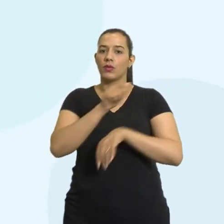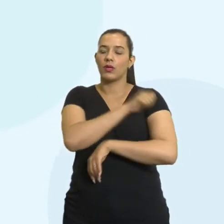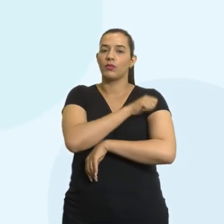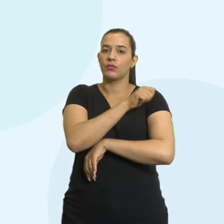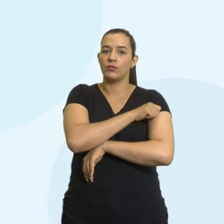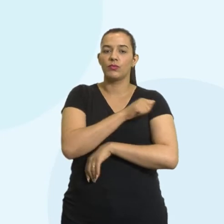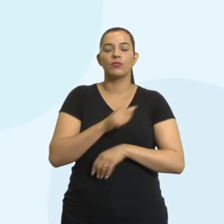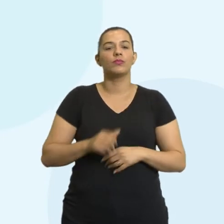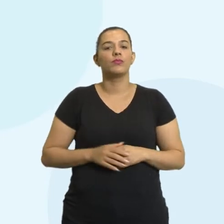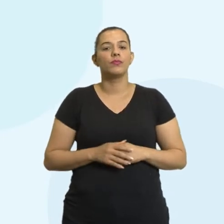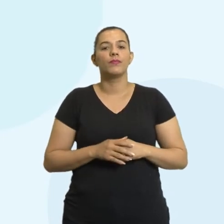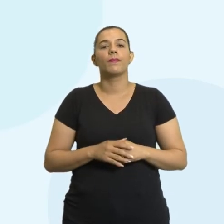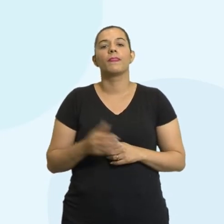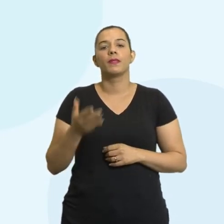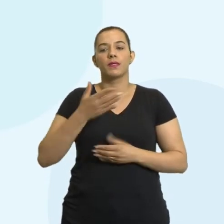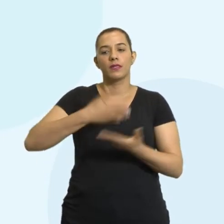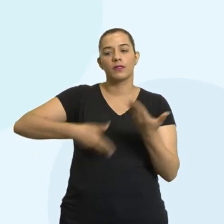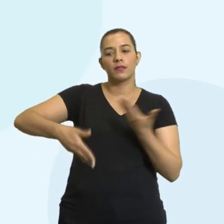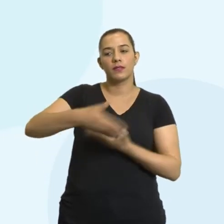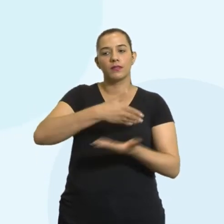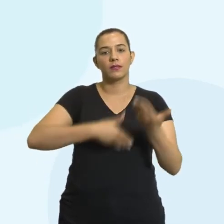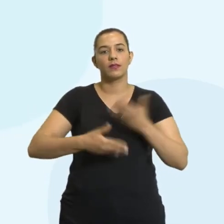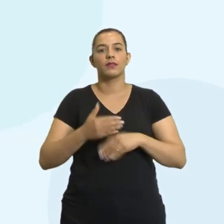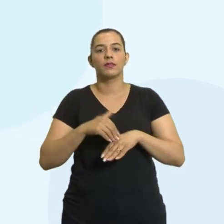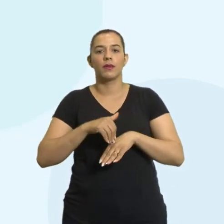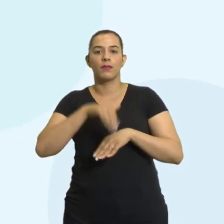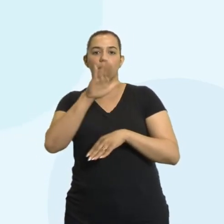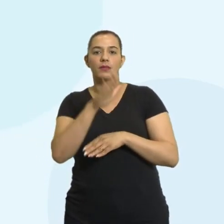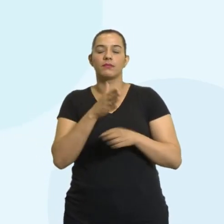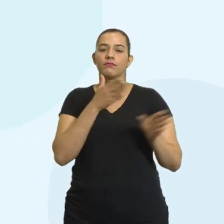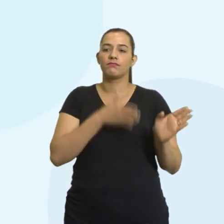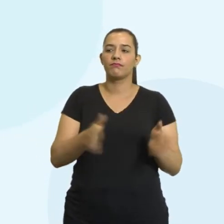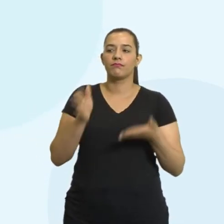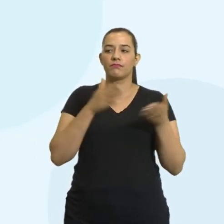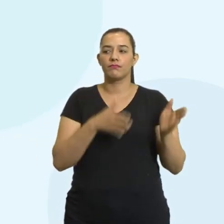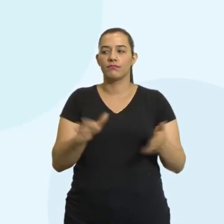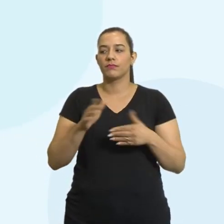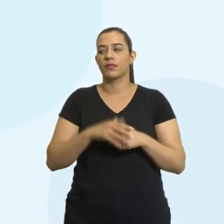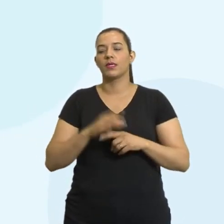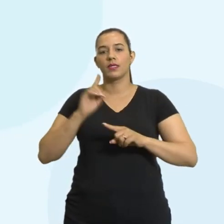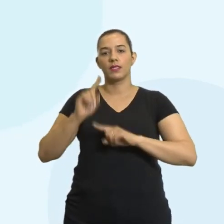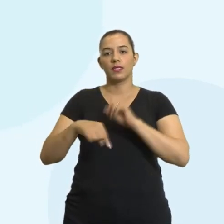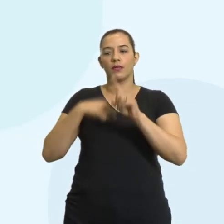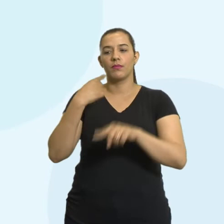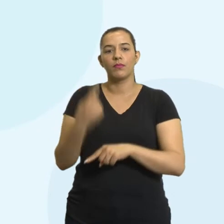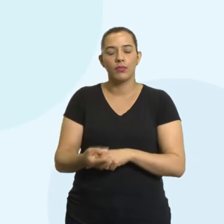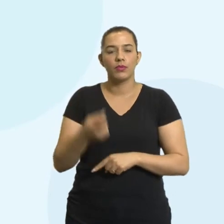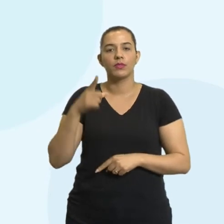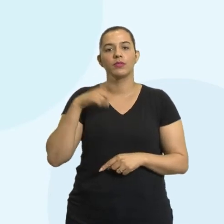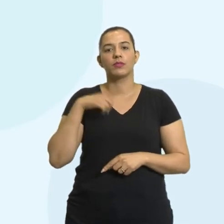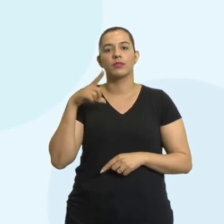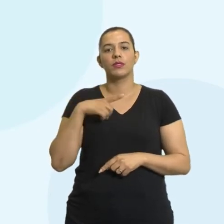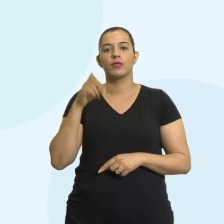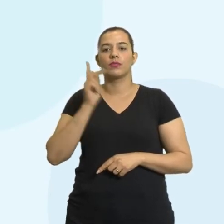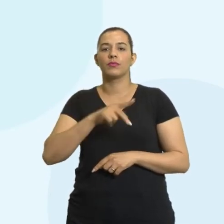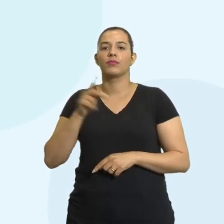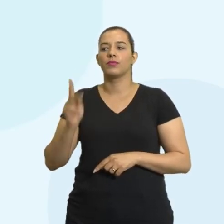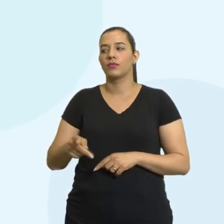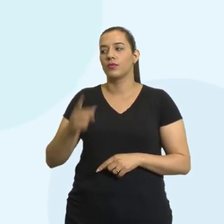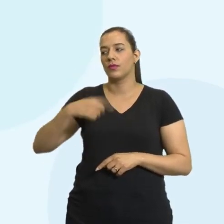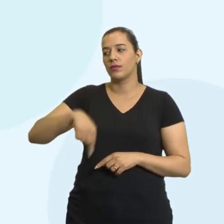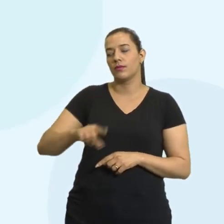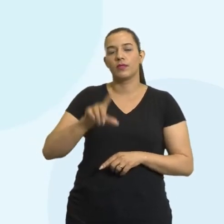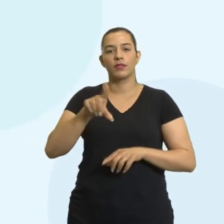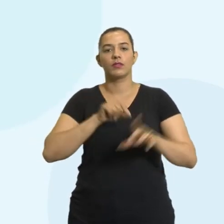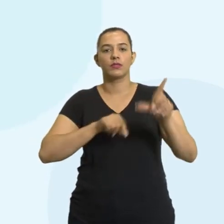que a interação entre eles seja mais produtiva. Certo? E depois disso, o professor, ele vai ter